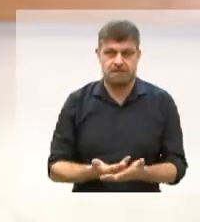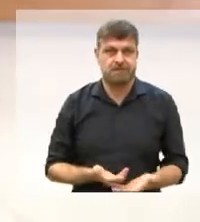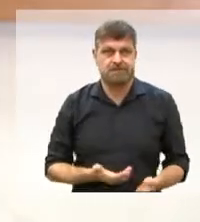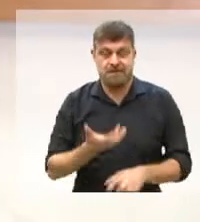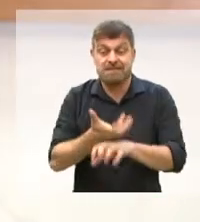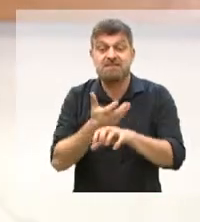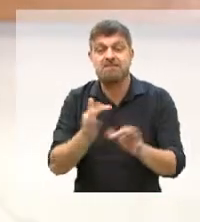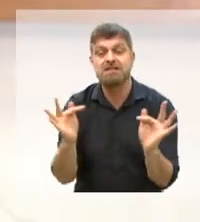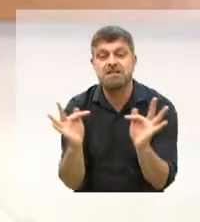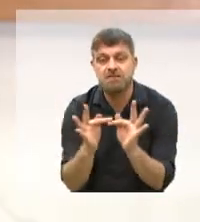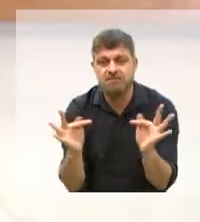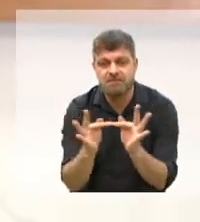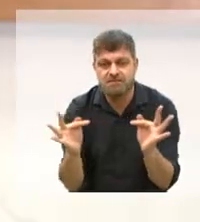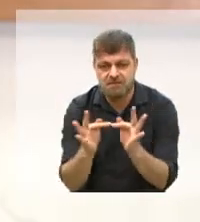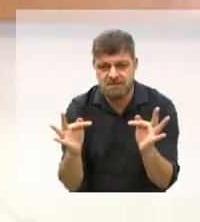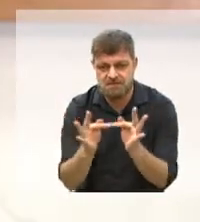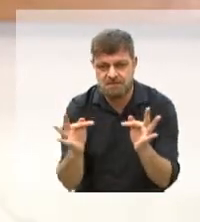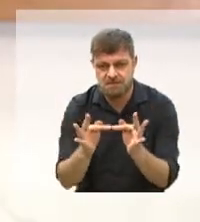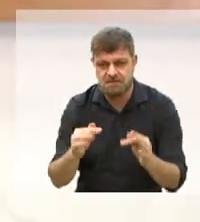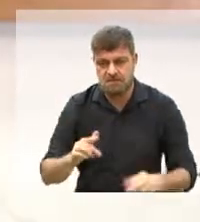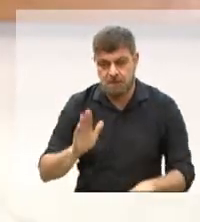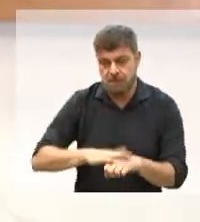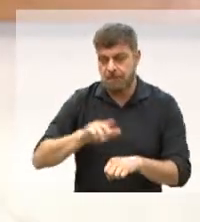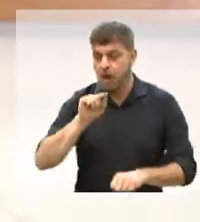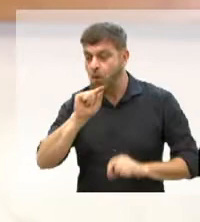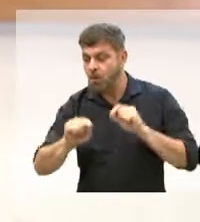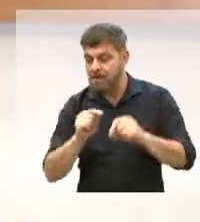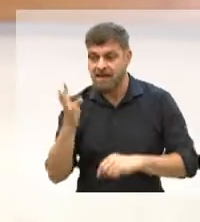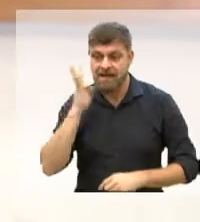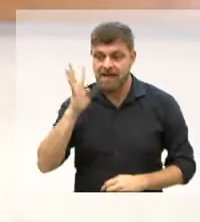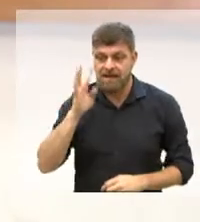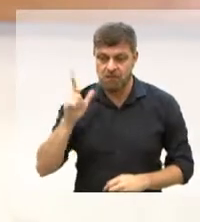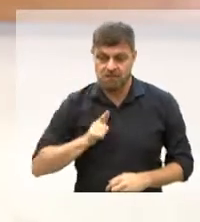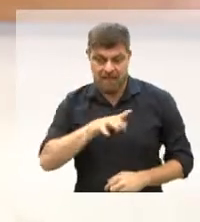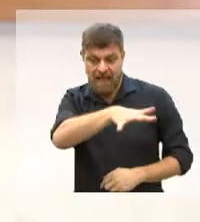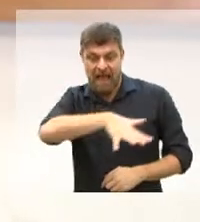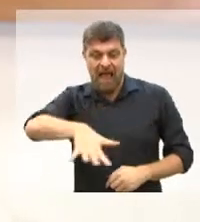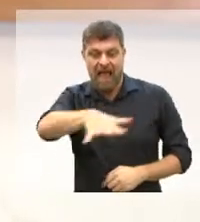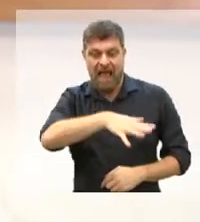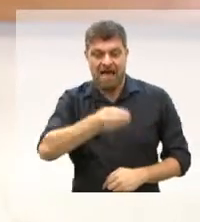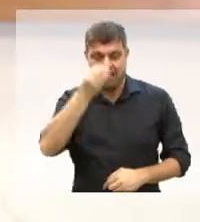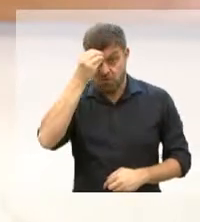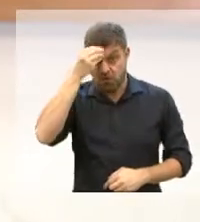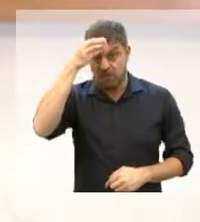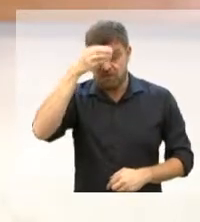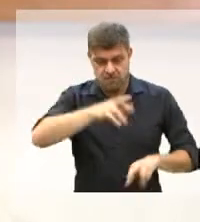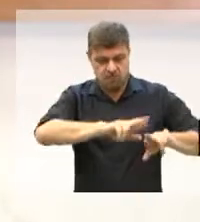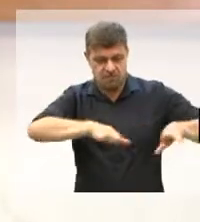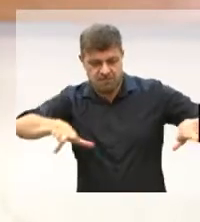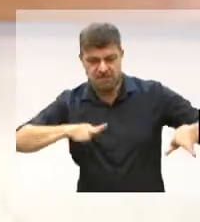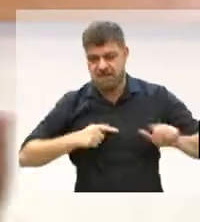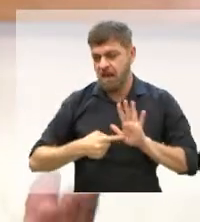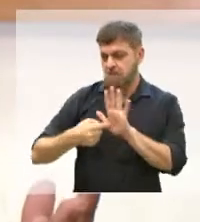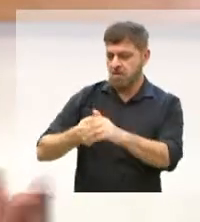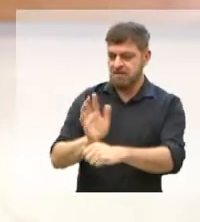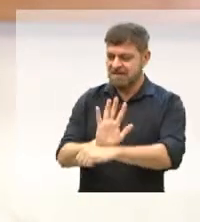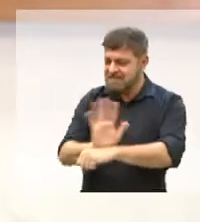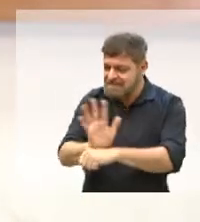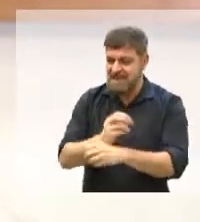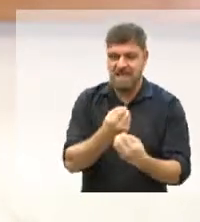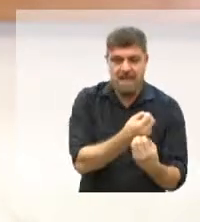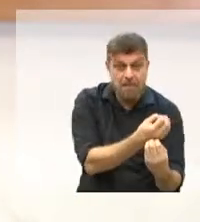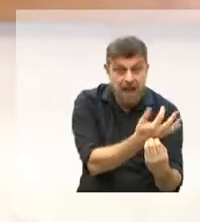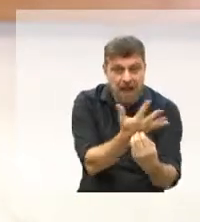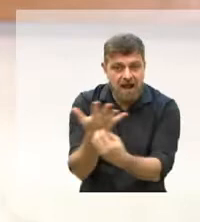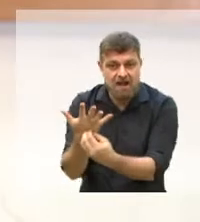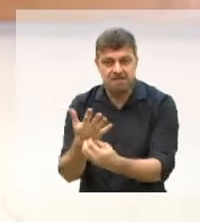física, por exemplo, é muito mais impactante quando ele transita por outros campos do conhecimento, né? Por exemplo, pelas artes, pelo cinema.